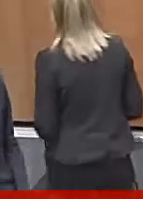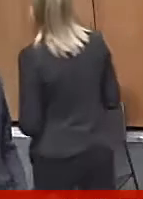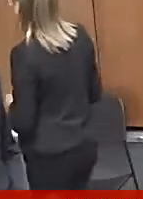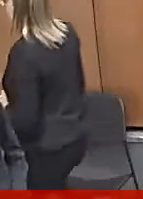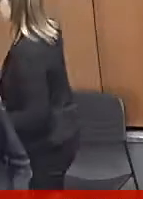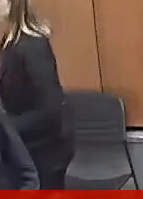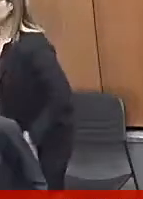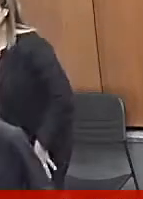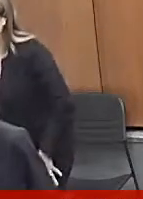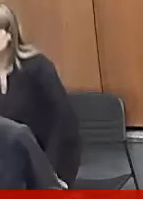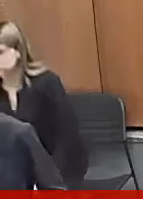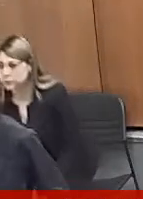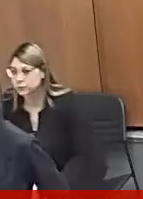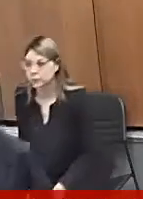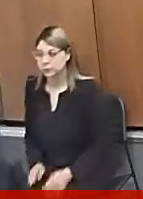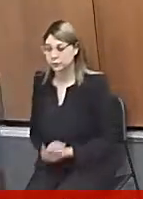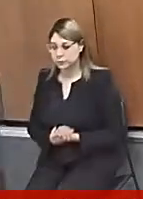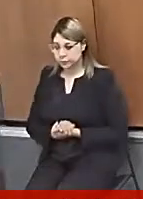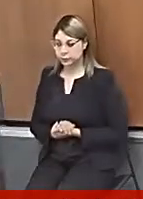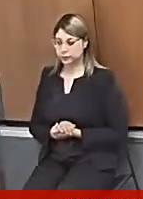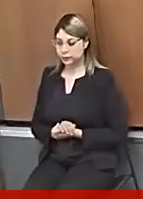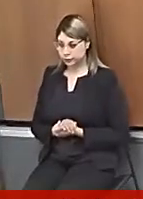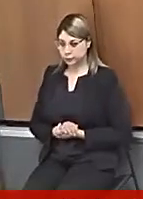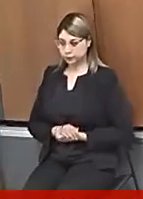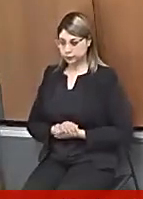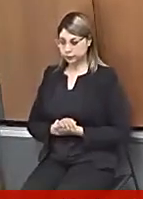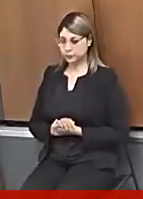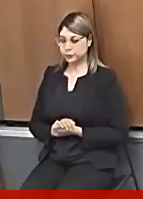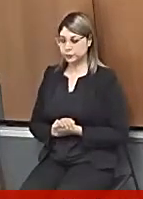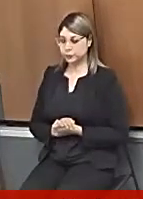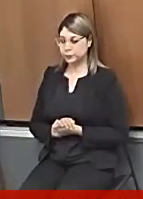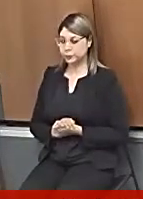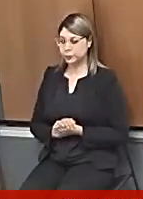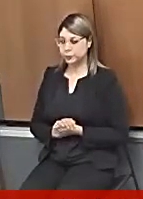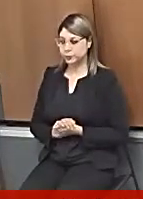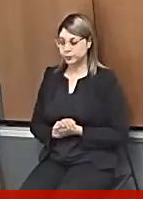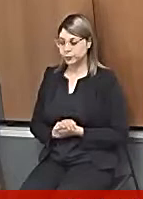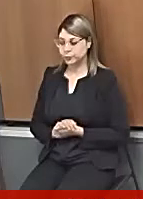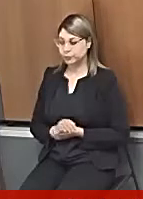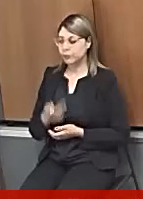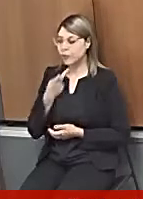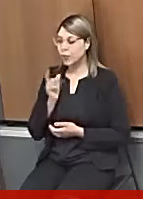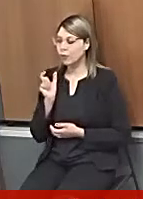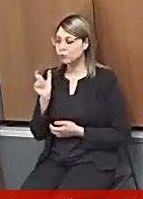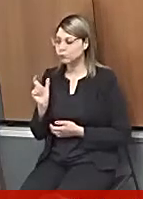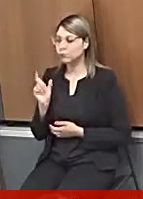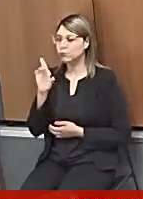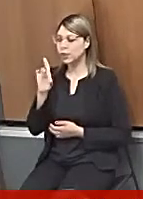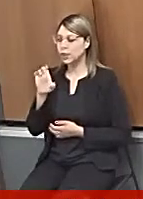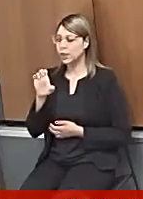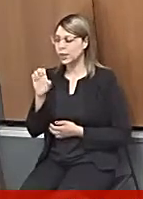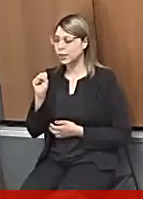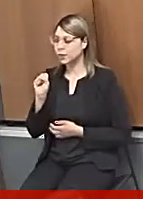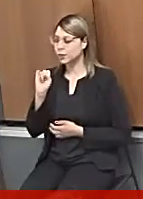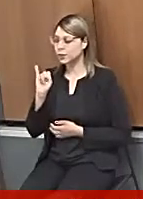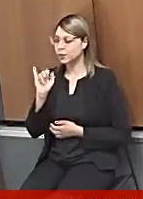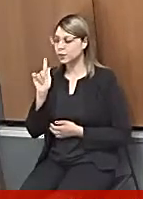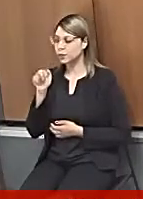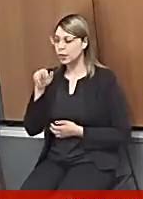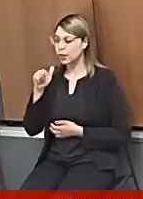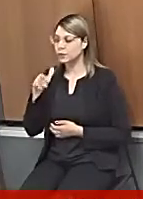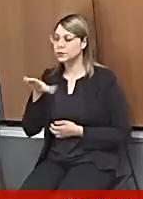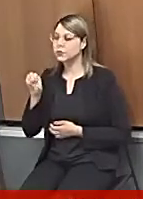atrás quando ea vez das alienações for solicitada à justiça que o pessoal da lei sem ficar por último na mão disso